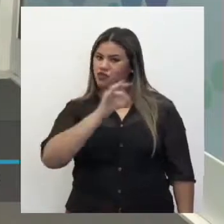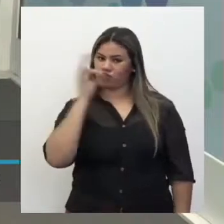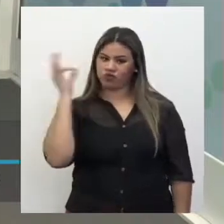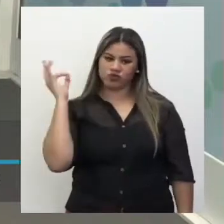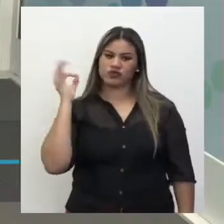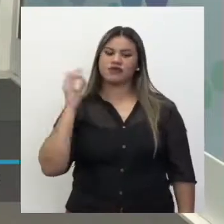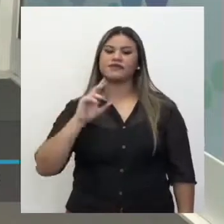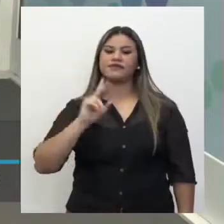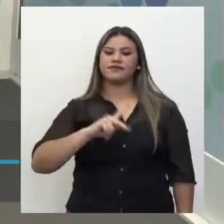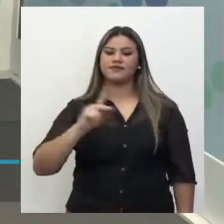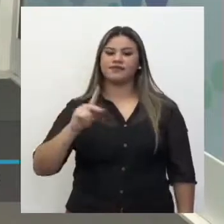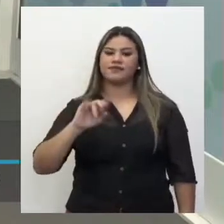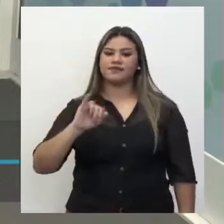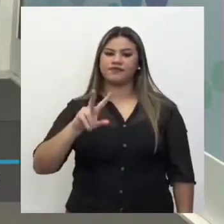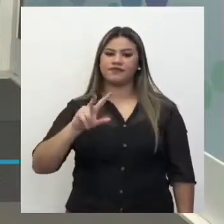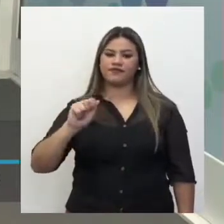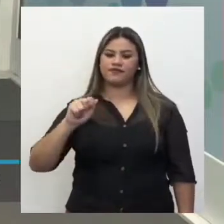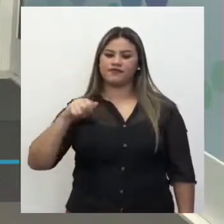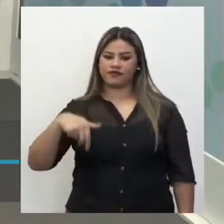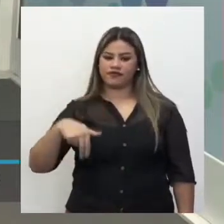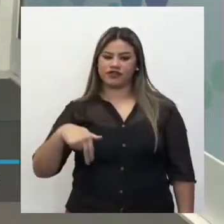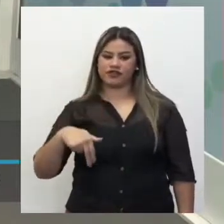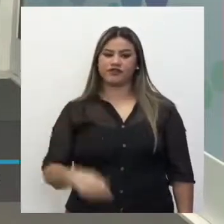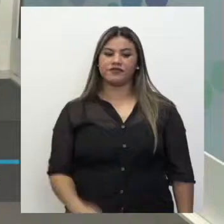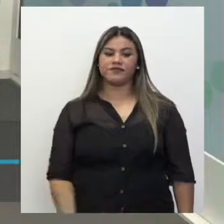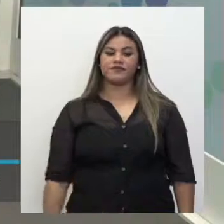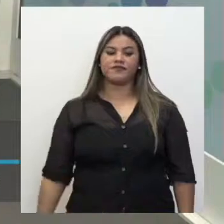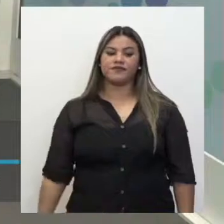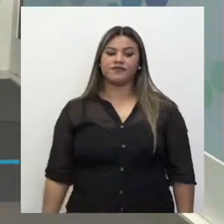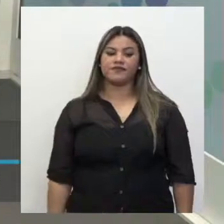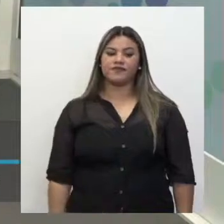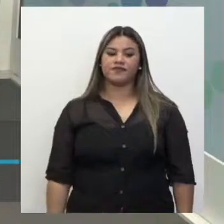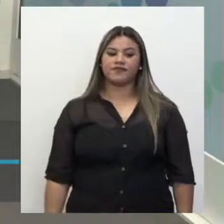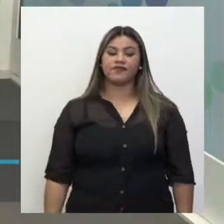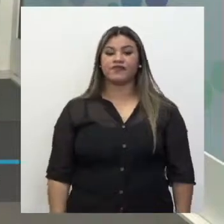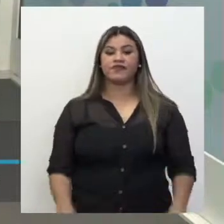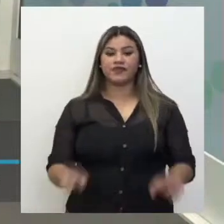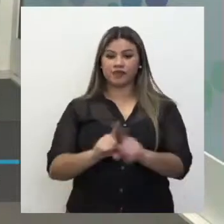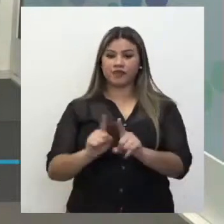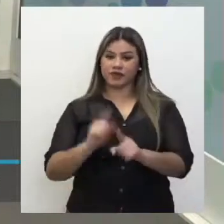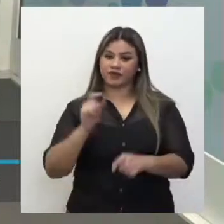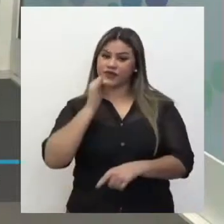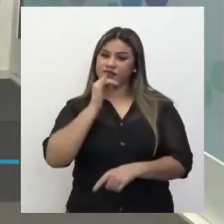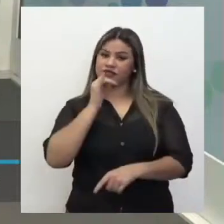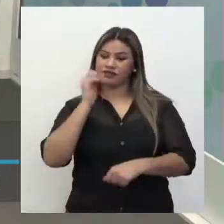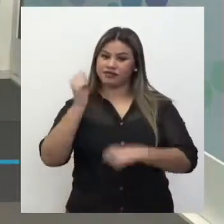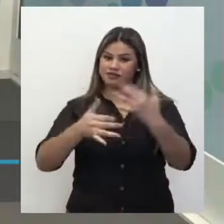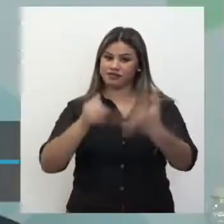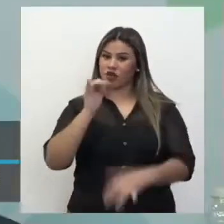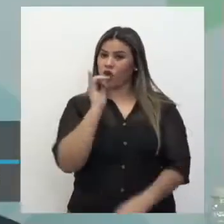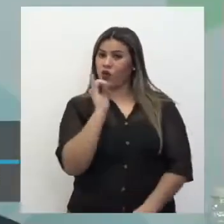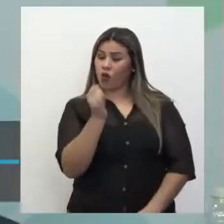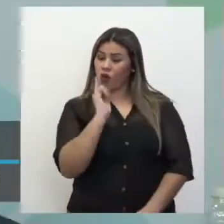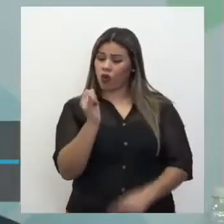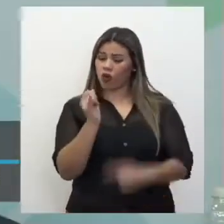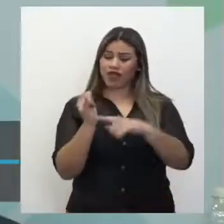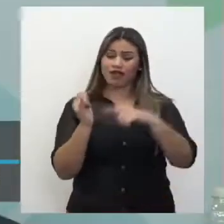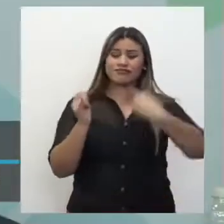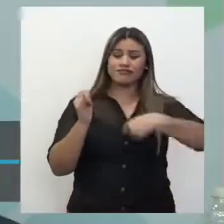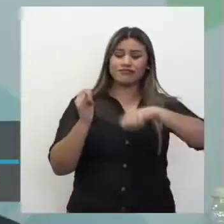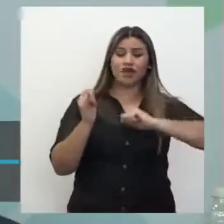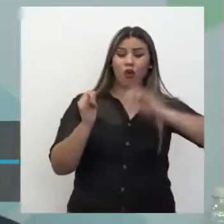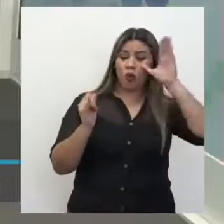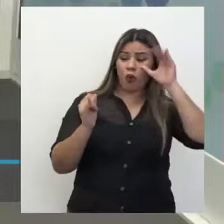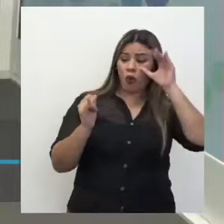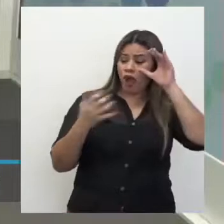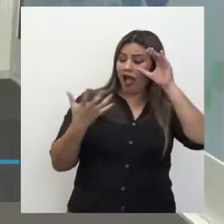Pro Ivan. É interessante que até quando a gente menciona um conto para alguém, eu fico curiosa. Você fica também, né, André? De